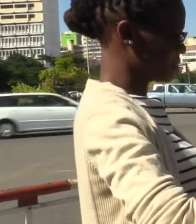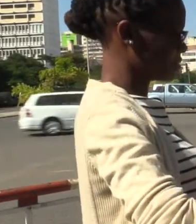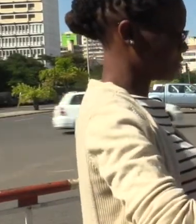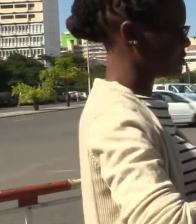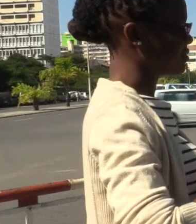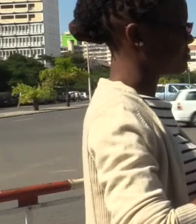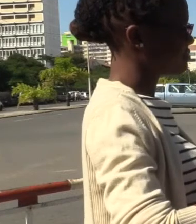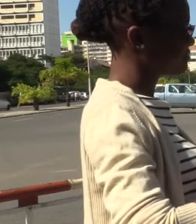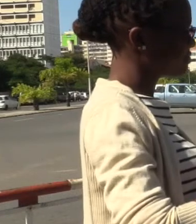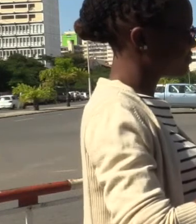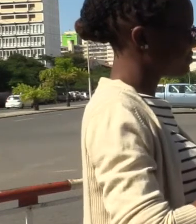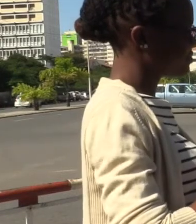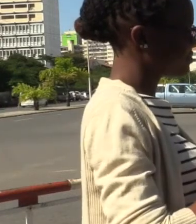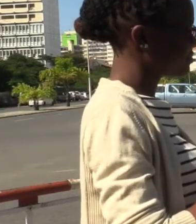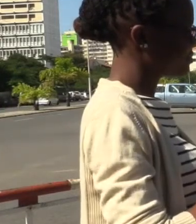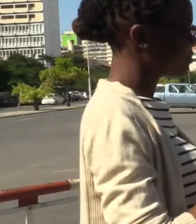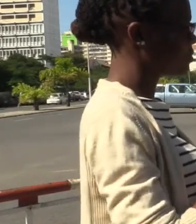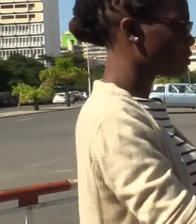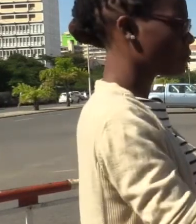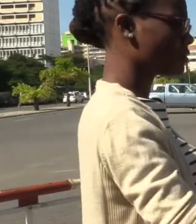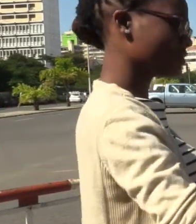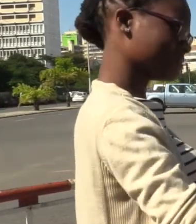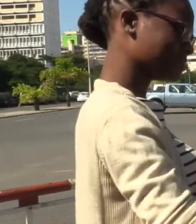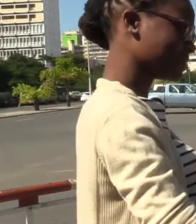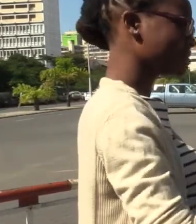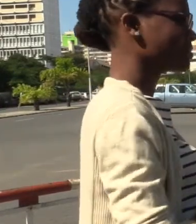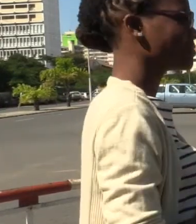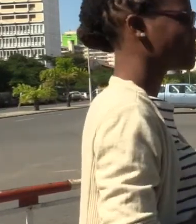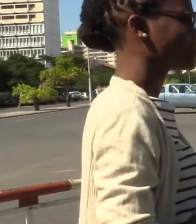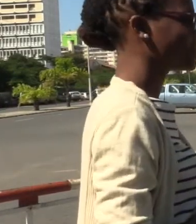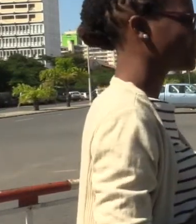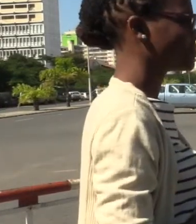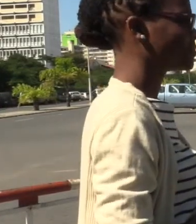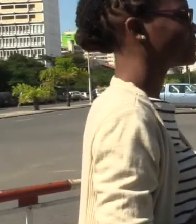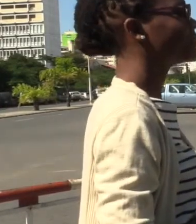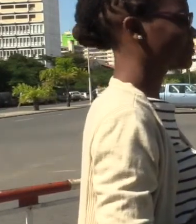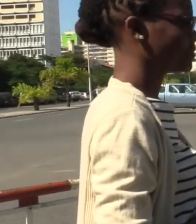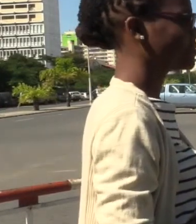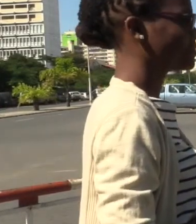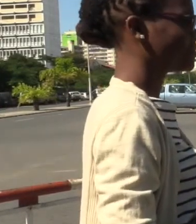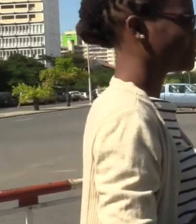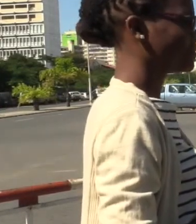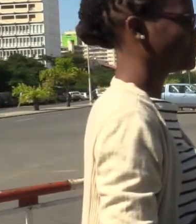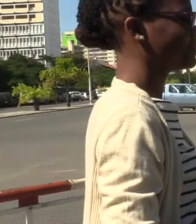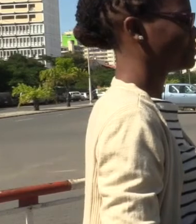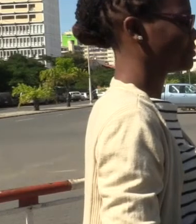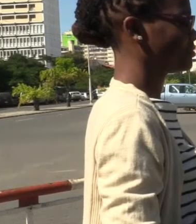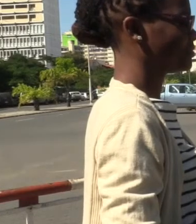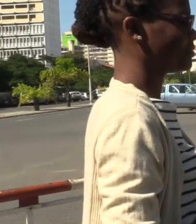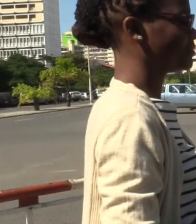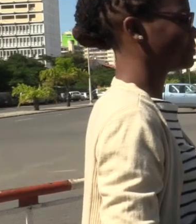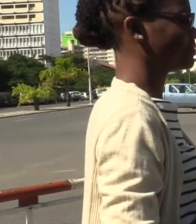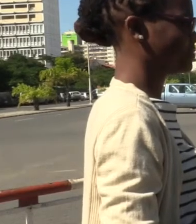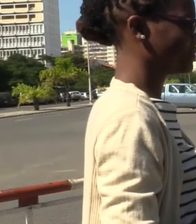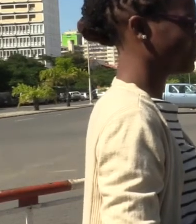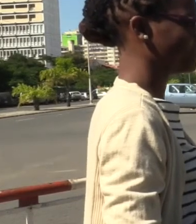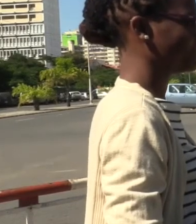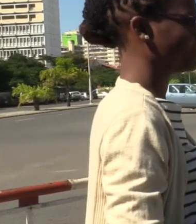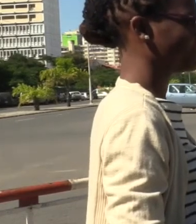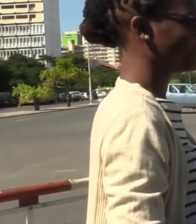Dor de estômago. Pode dizer sozinho? Tuberculose. Tuberculose. Malária.